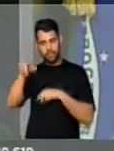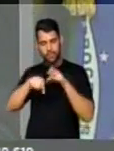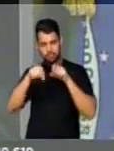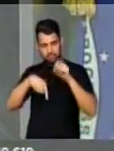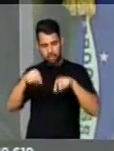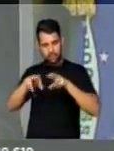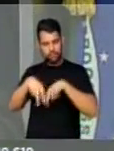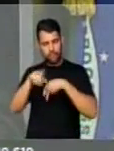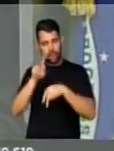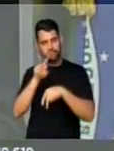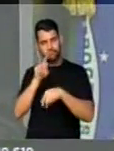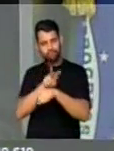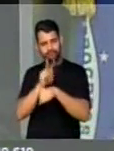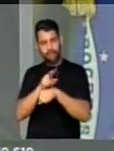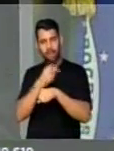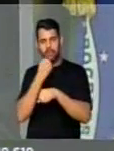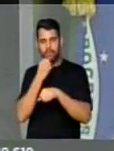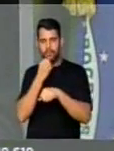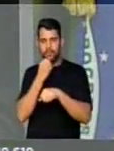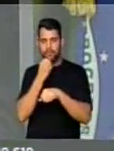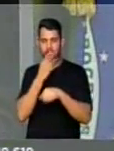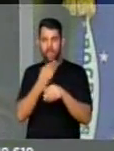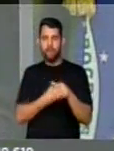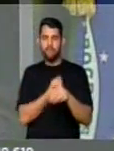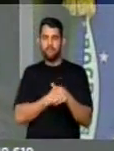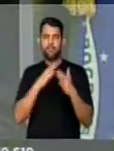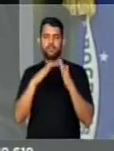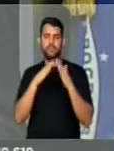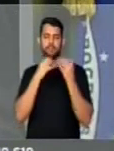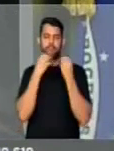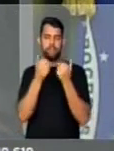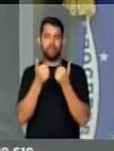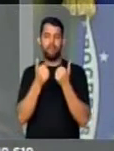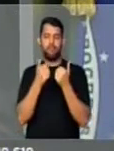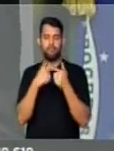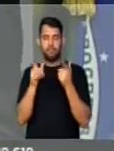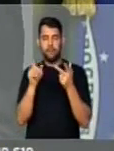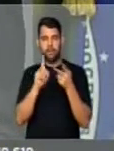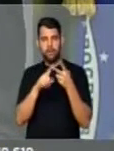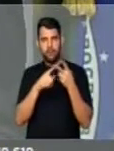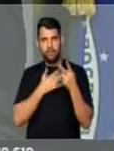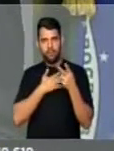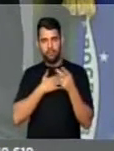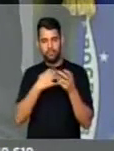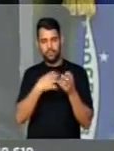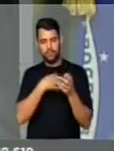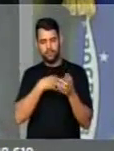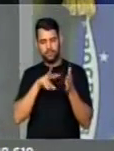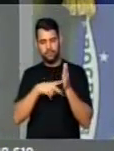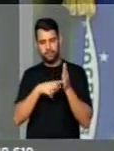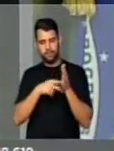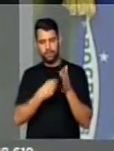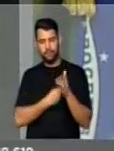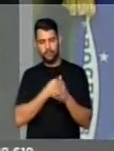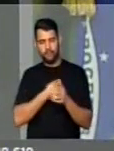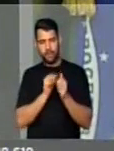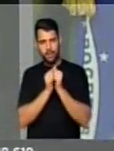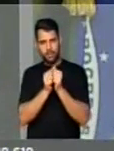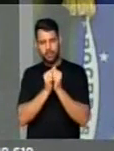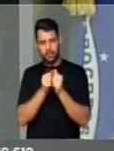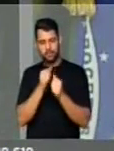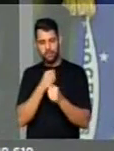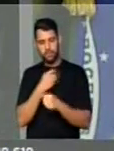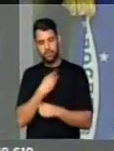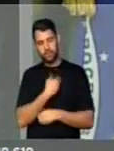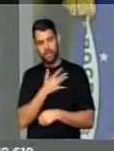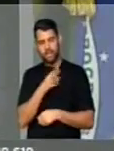que possa morar bem, viver bem. Aliás, eu como dirigente sindical convivi nesses meus